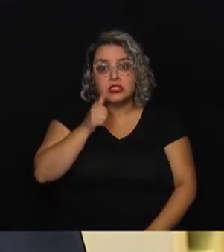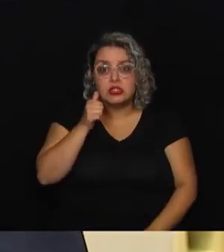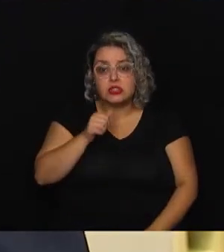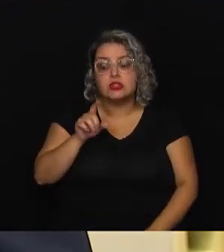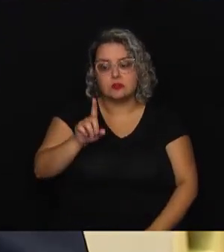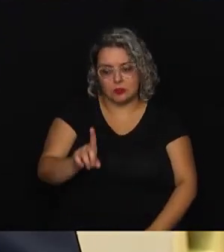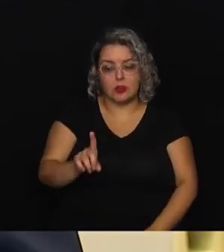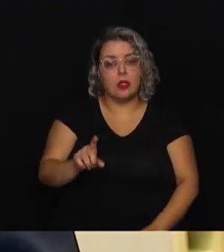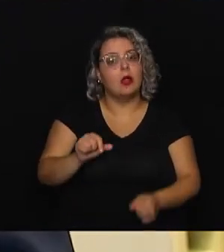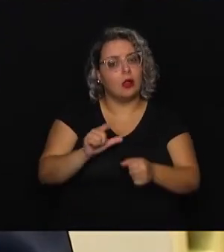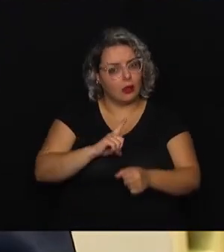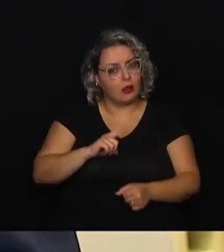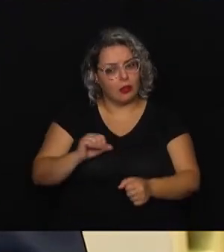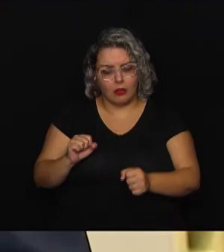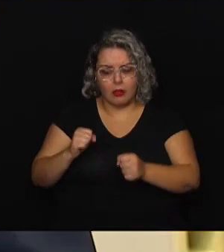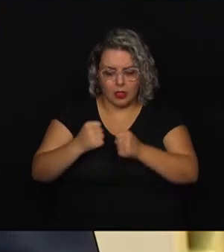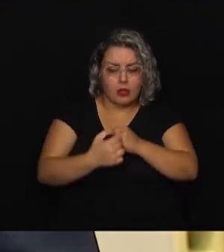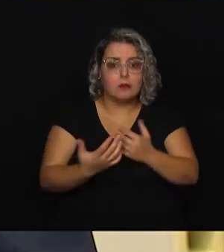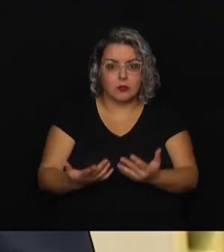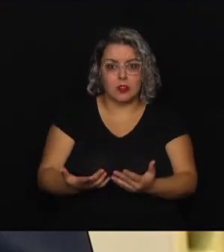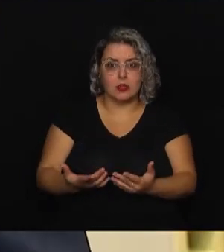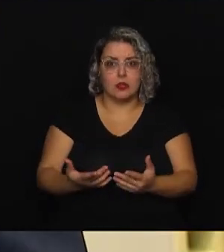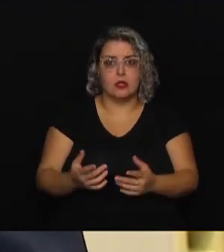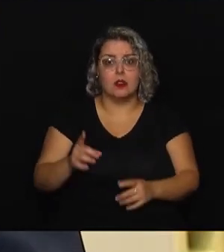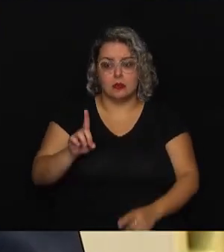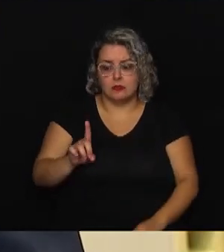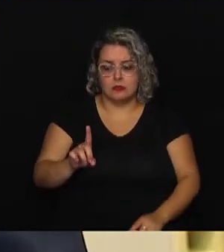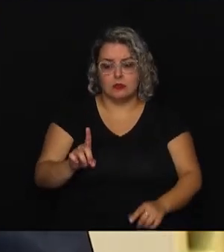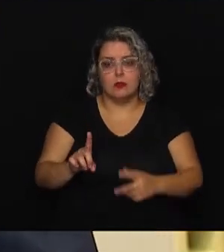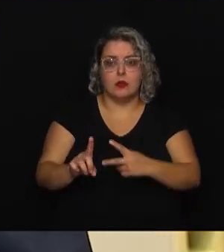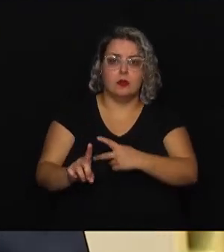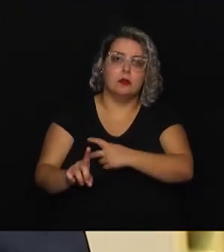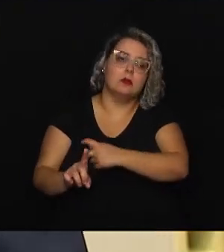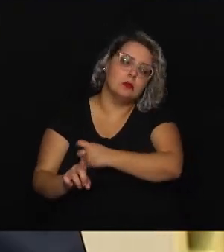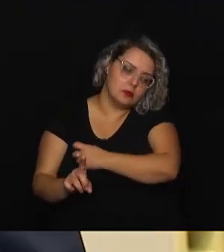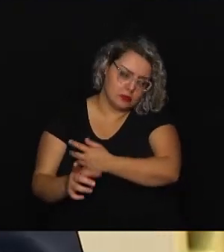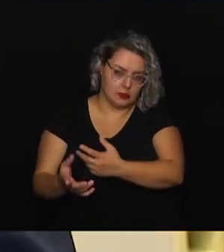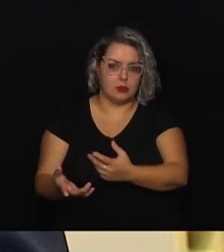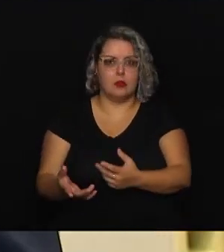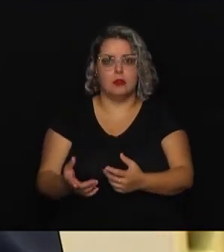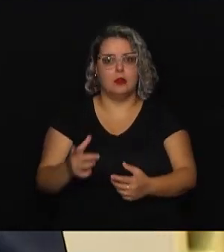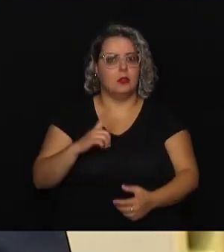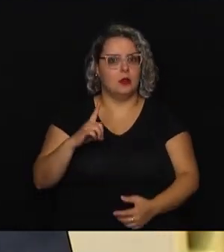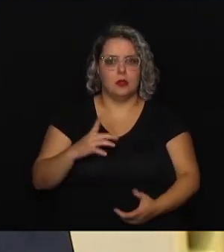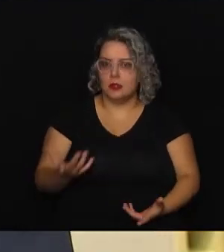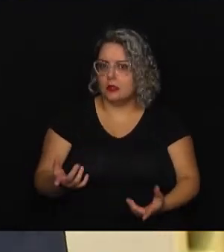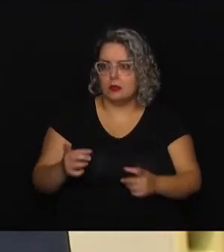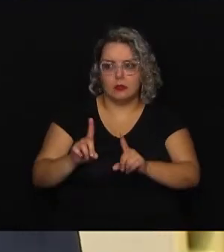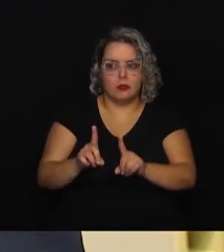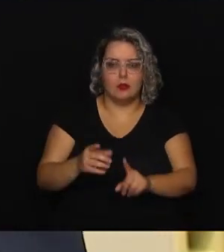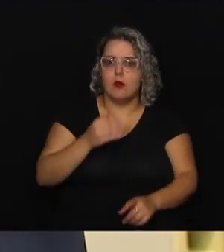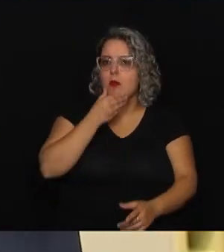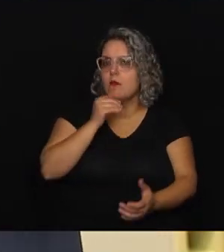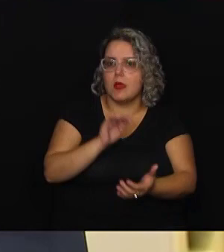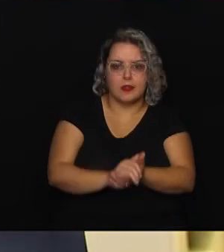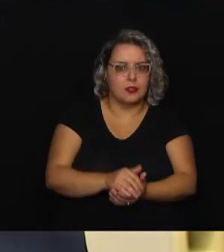essa defesa. Enquanto ela está anestesiada, ela tem o acompanhante. Pode ser um marido, pode ser um filho, alguém, né, da sua mais